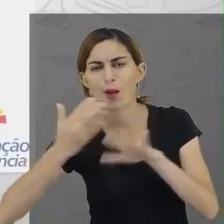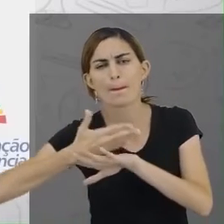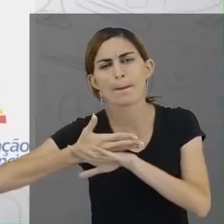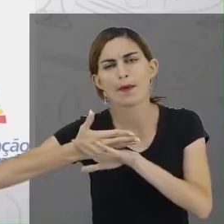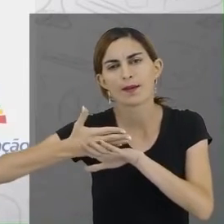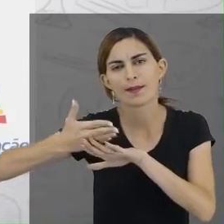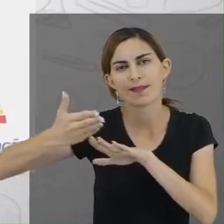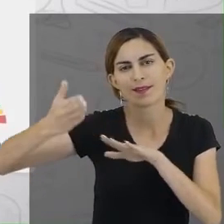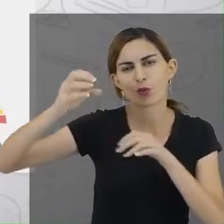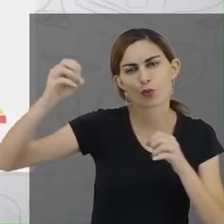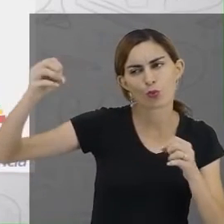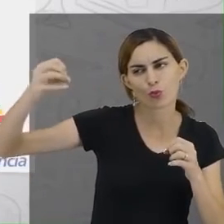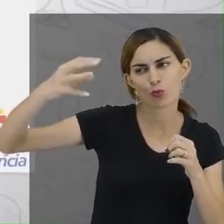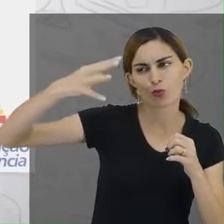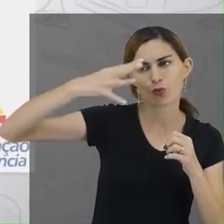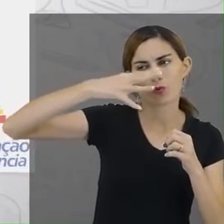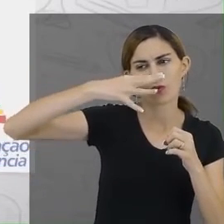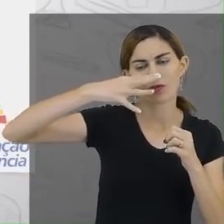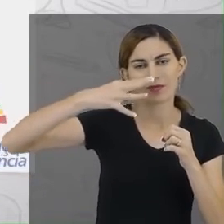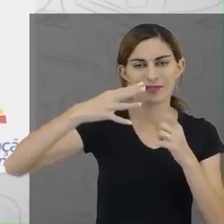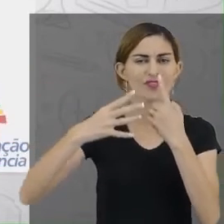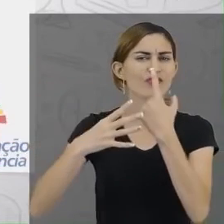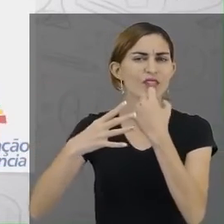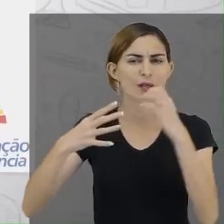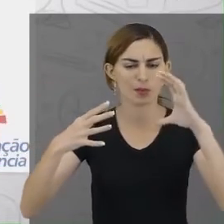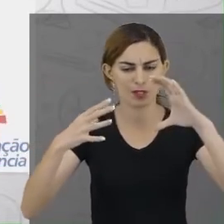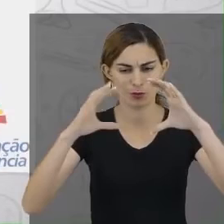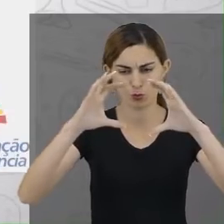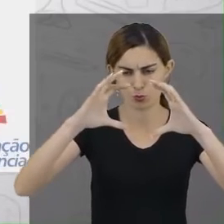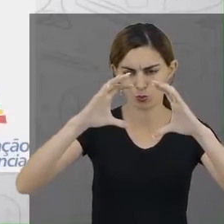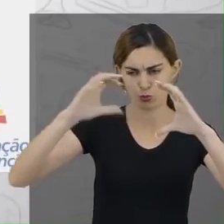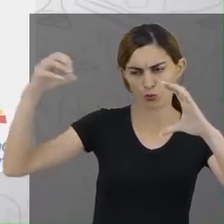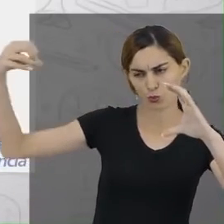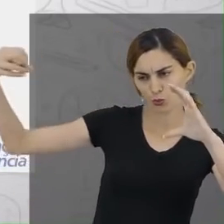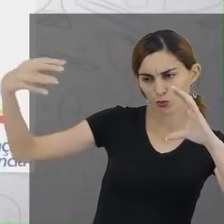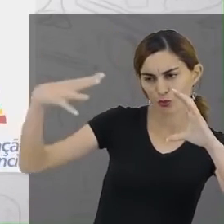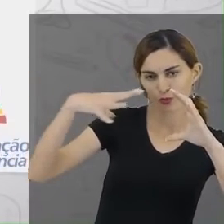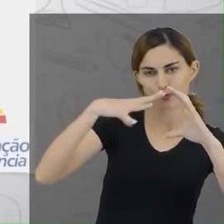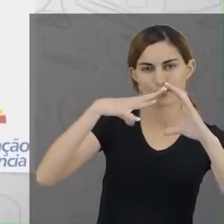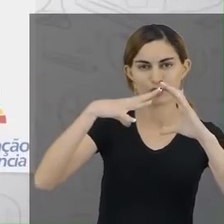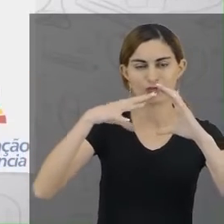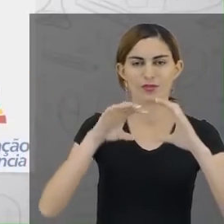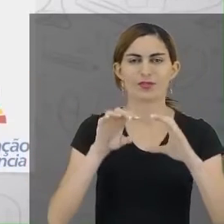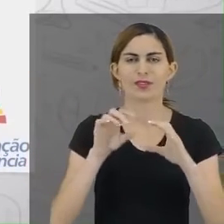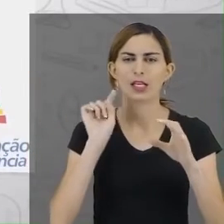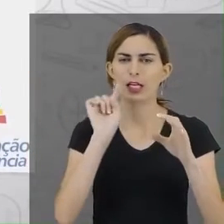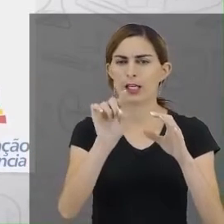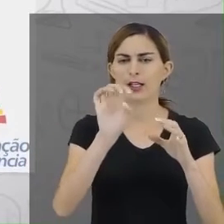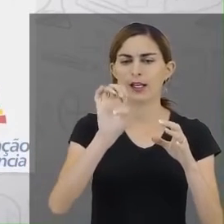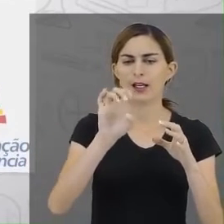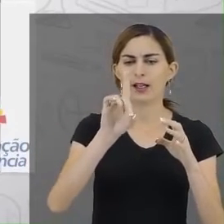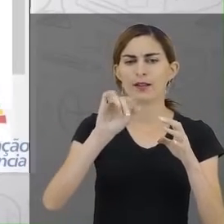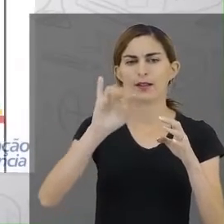observa que já mudou aqui para um gradiente. Vamos clicar no botão editar.